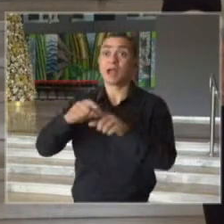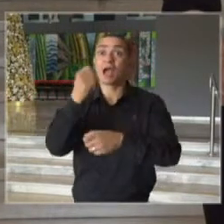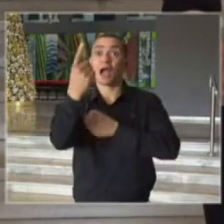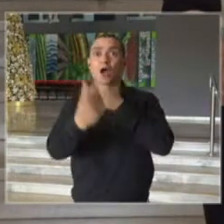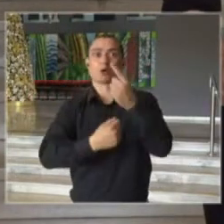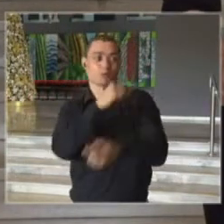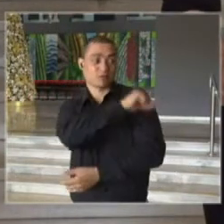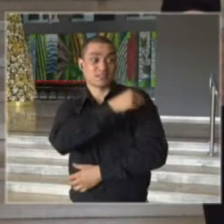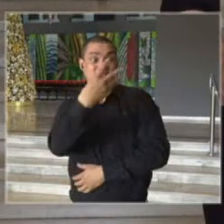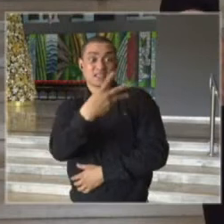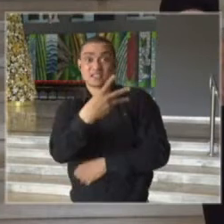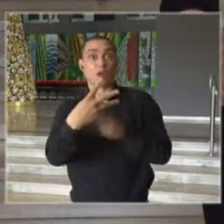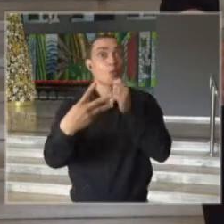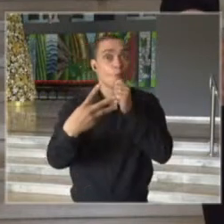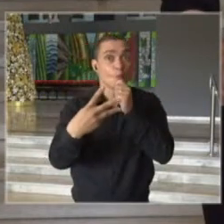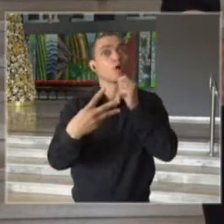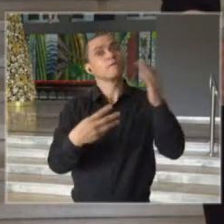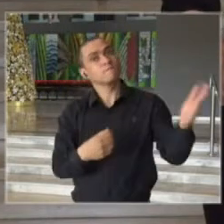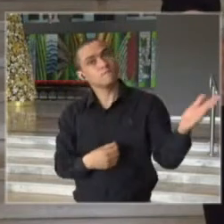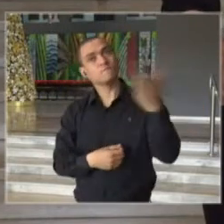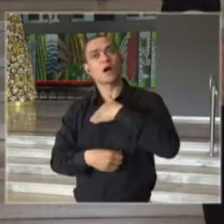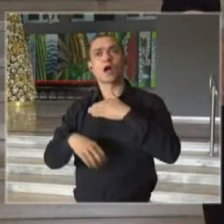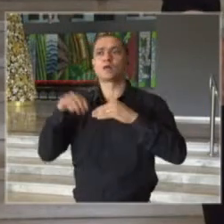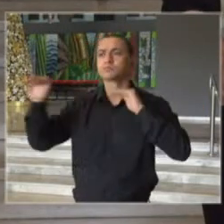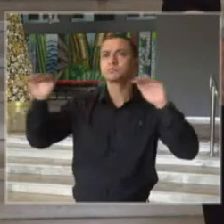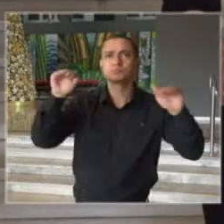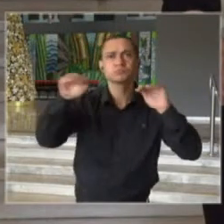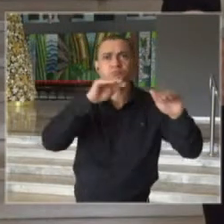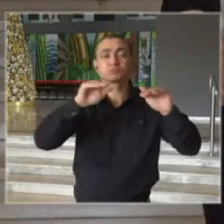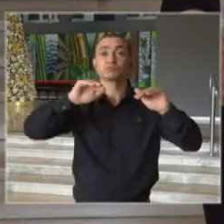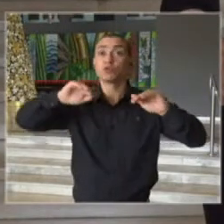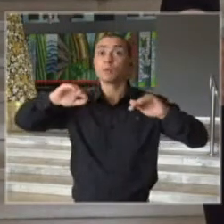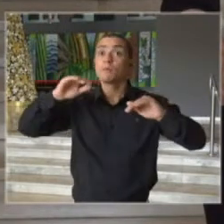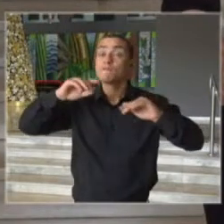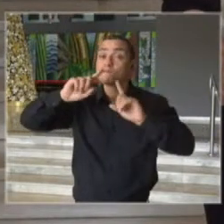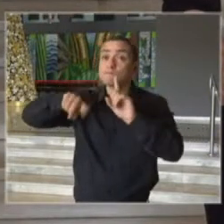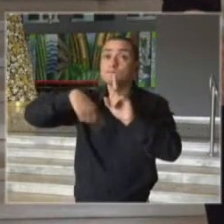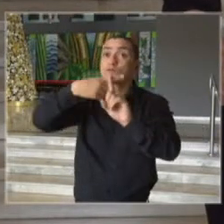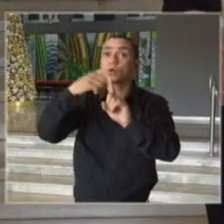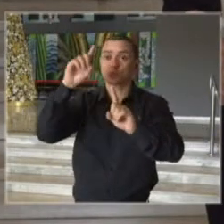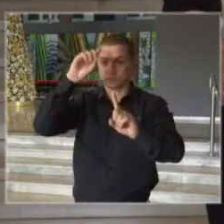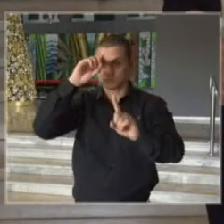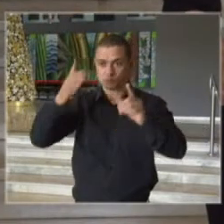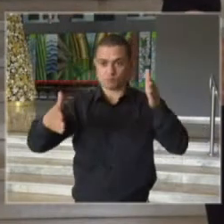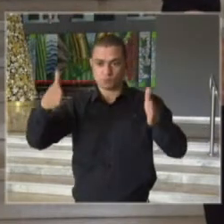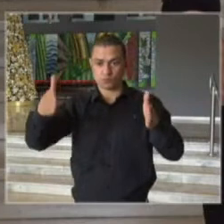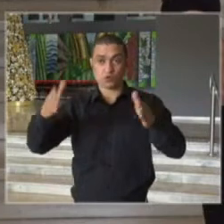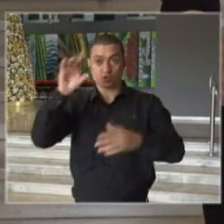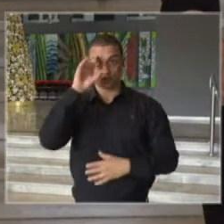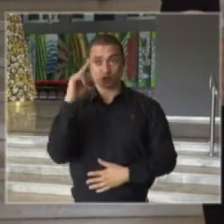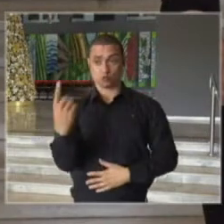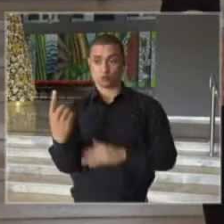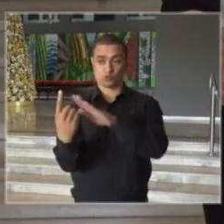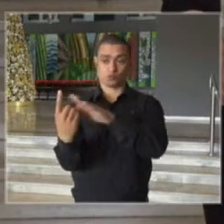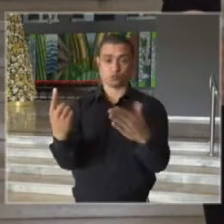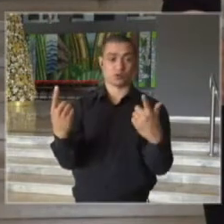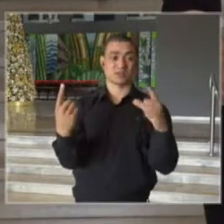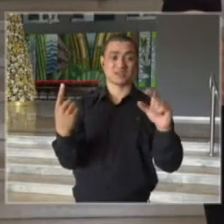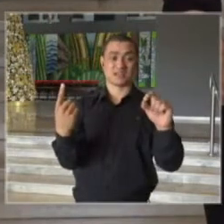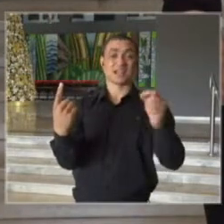de reforço, para que possam fazê-lo, especialmente neste período de 1 a 10 de